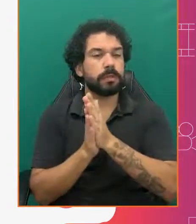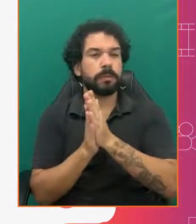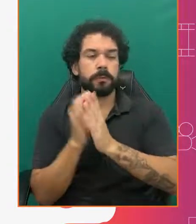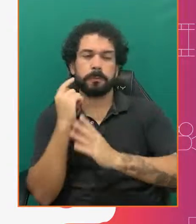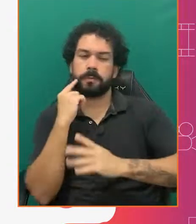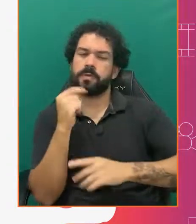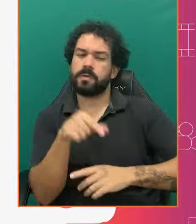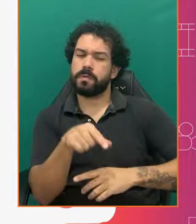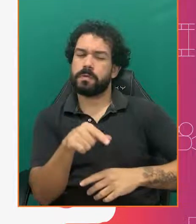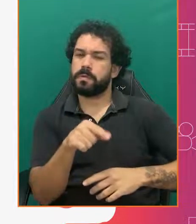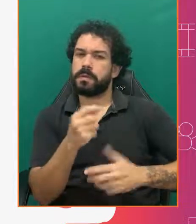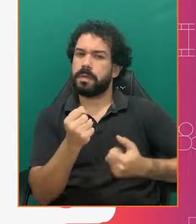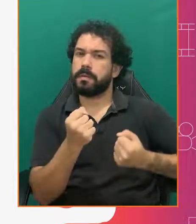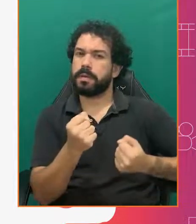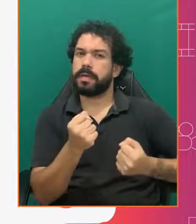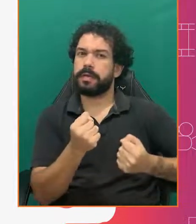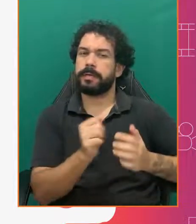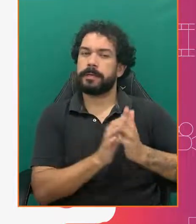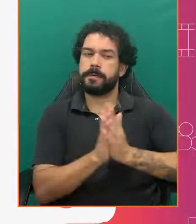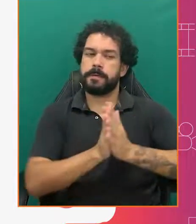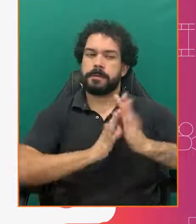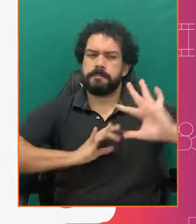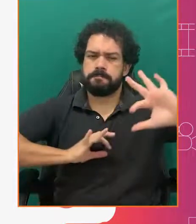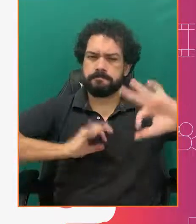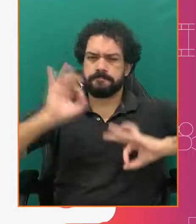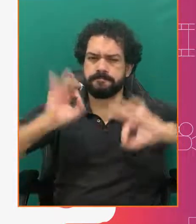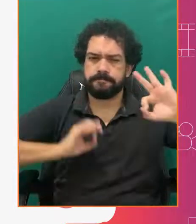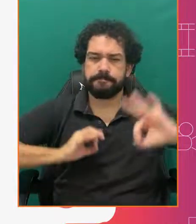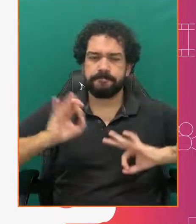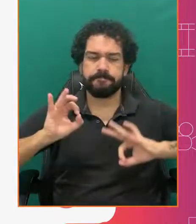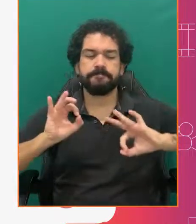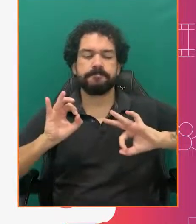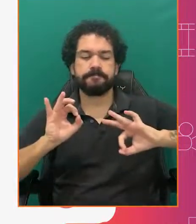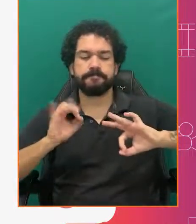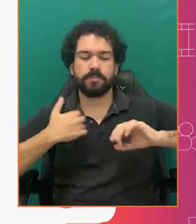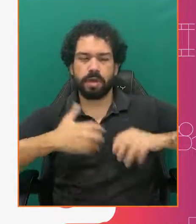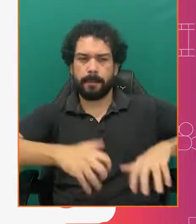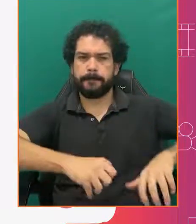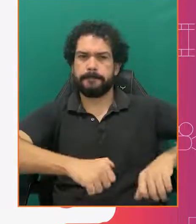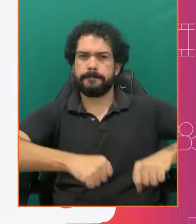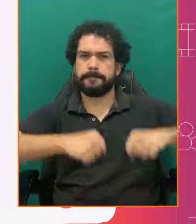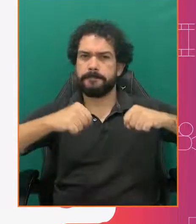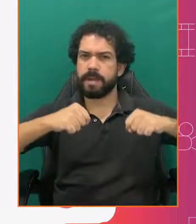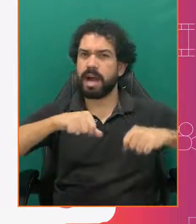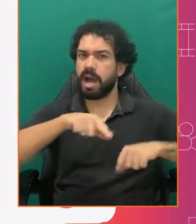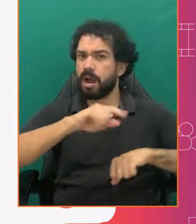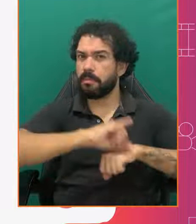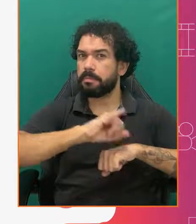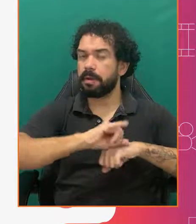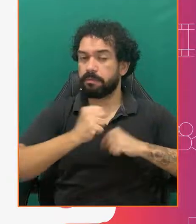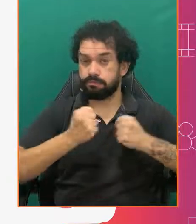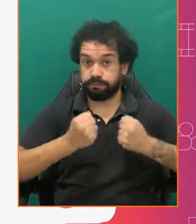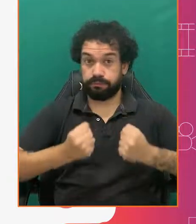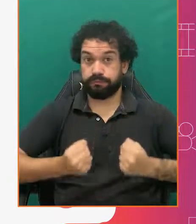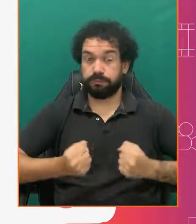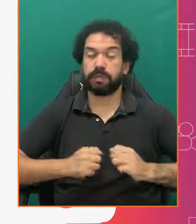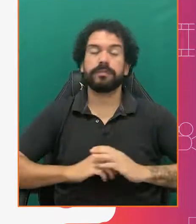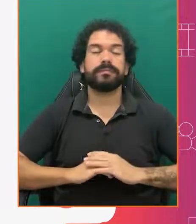uma ideia de que ele está se preparando para erguer aquele